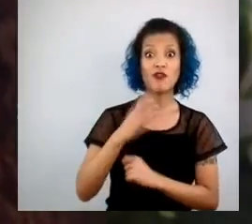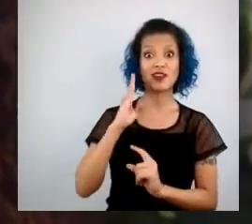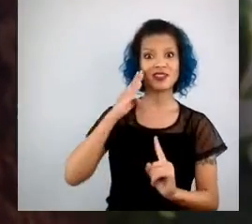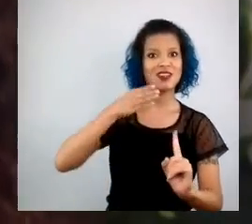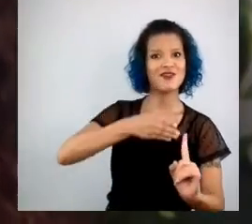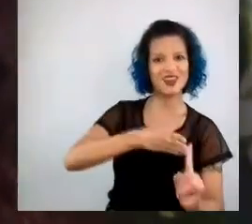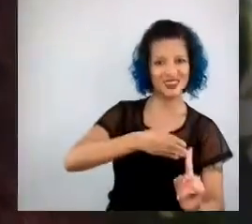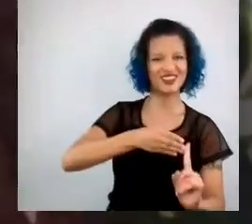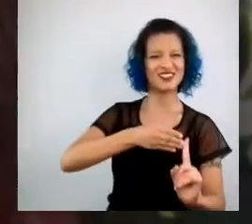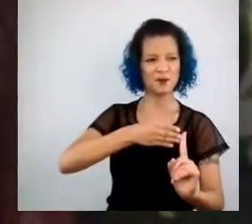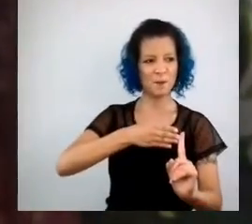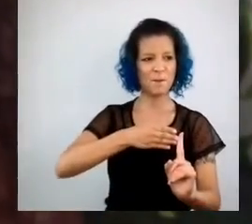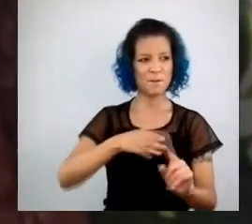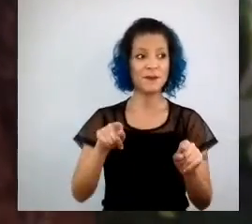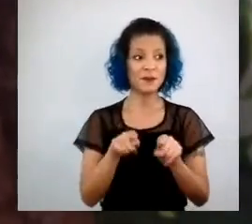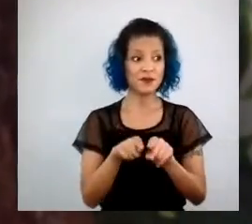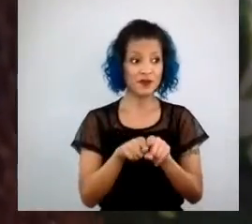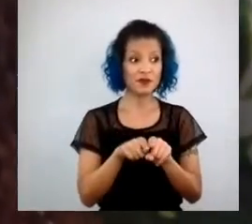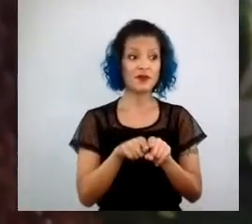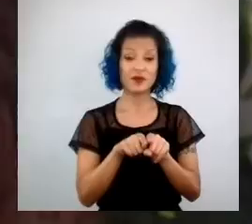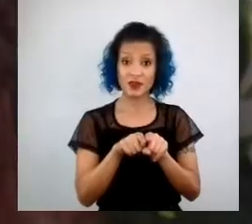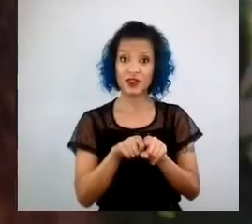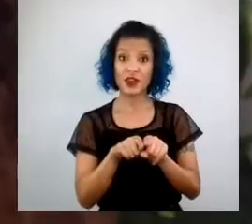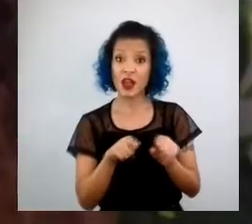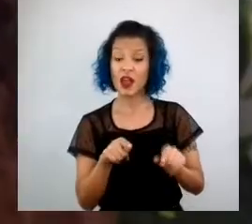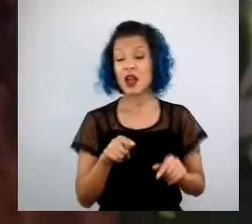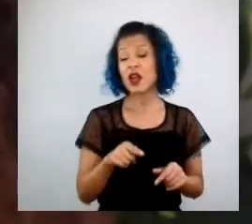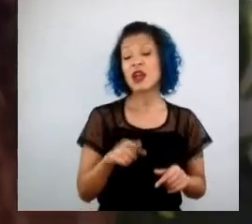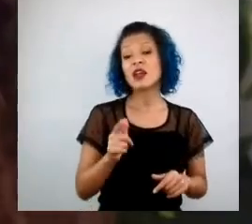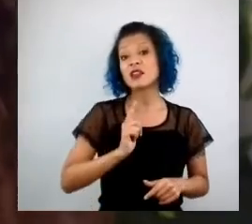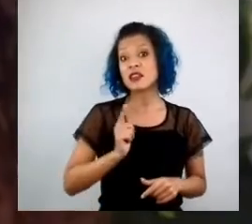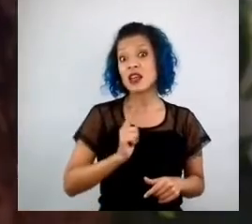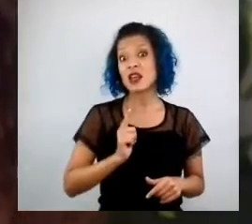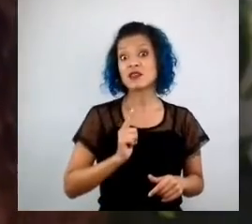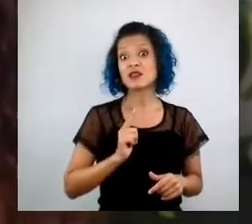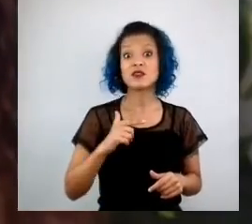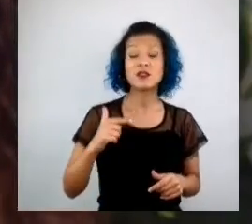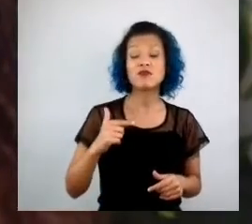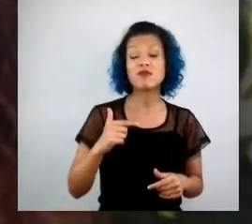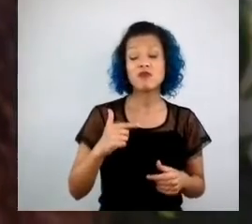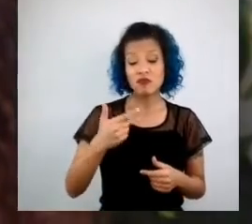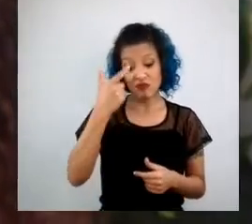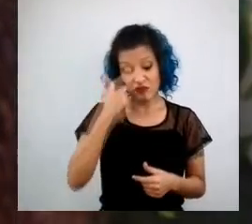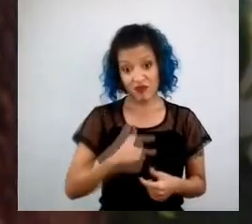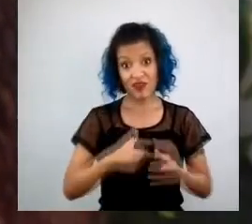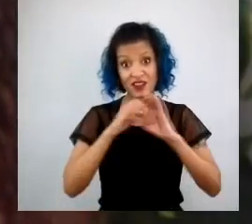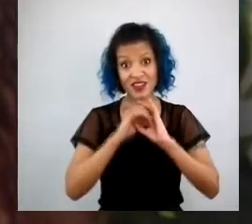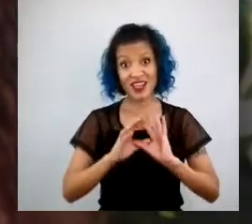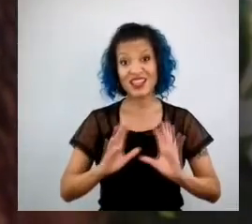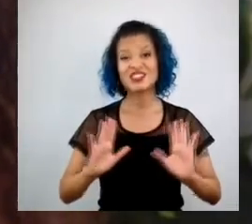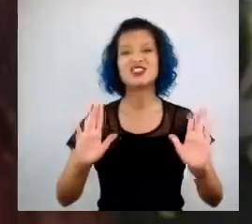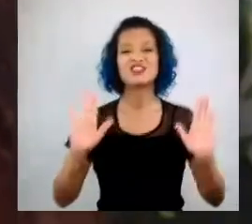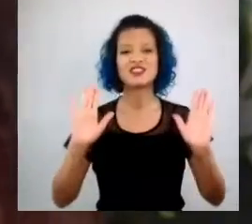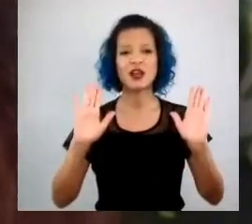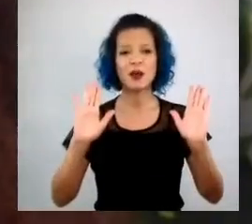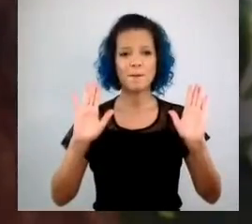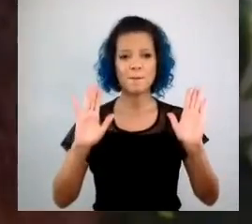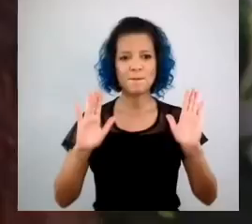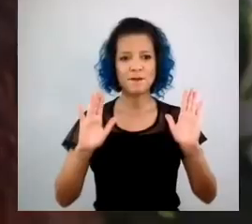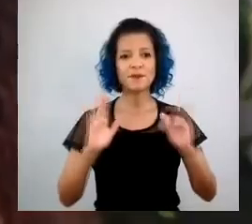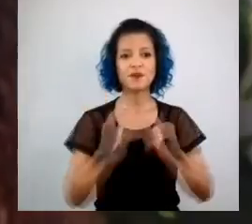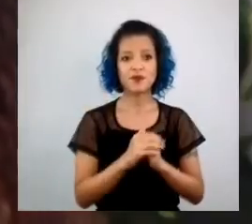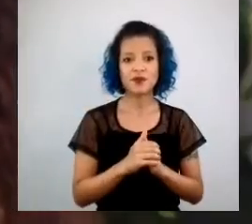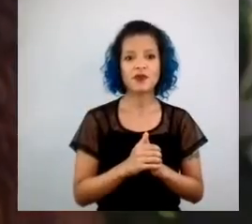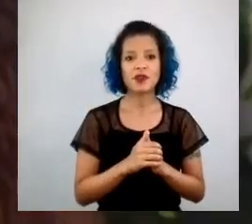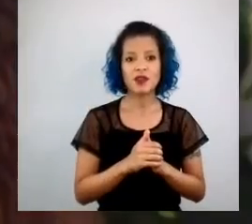Inovar é se permitir gestar, se deixar consumir, é admitir o erro e